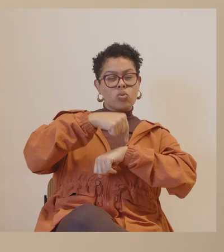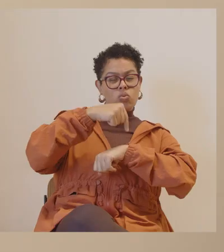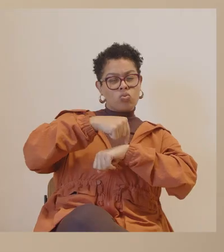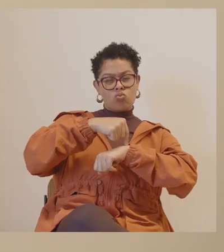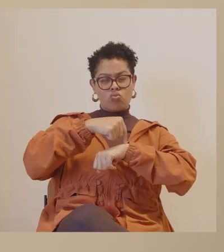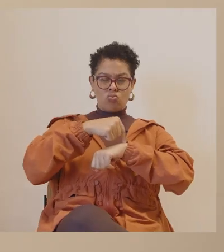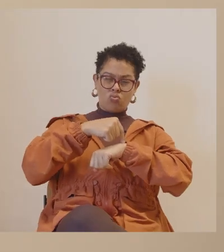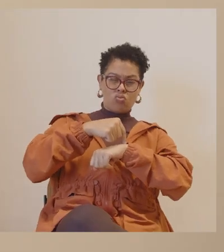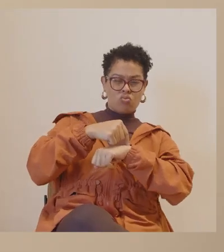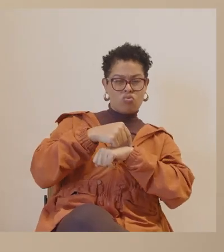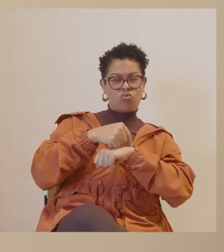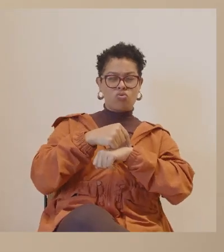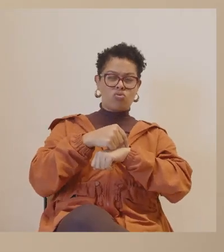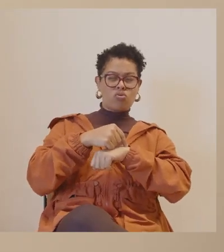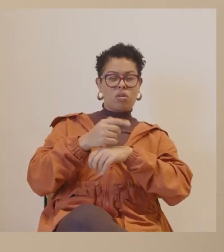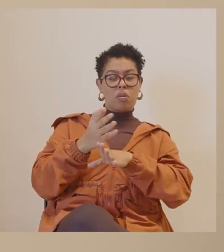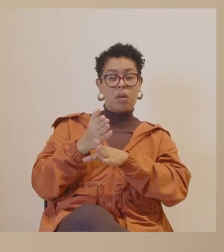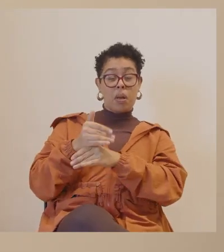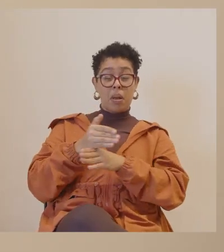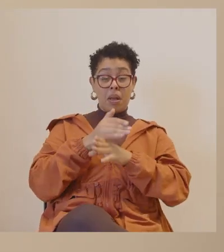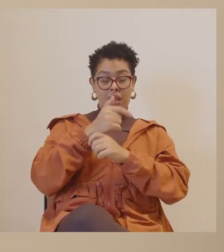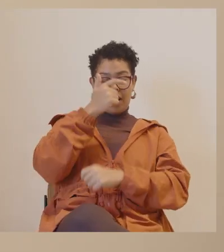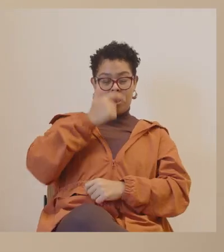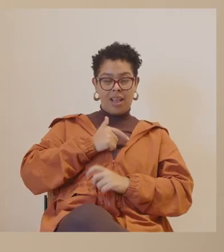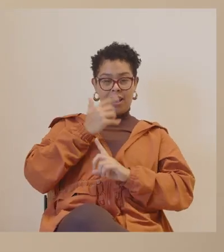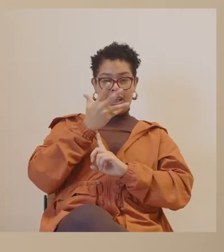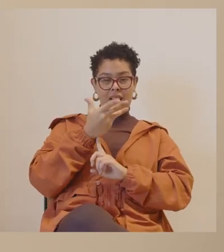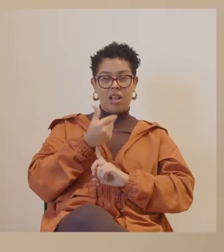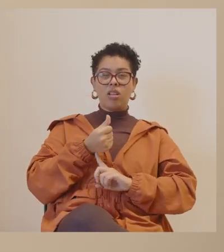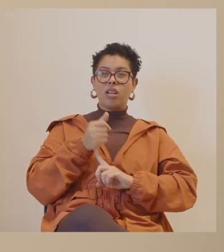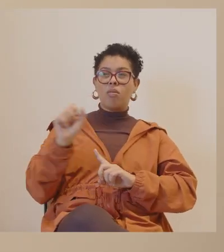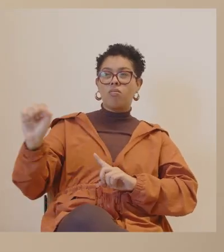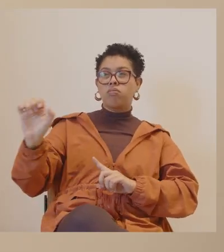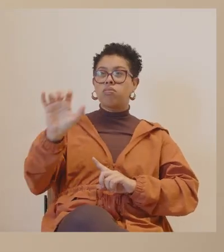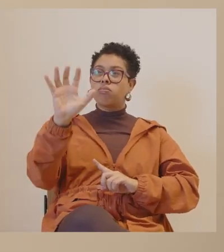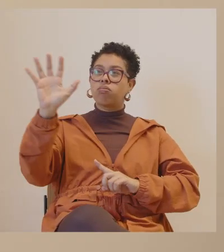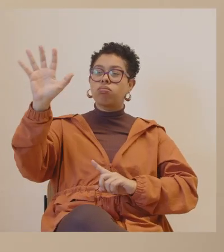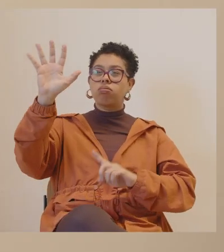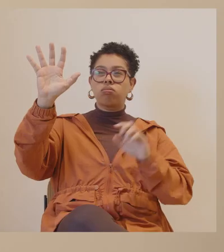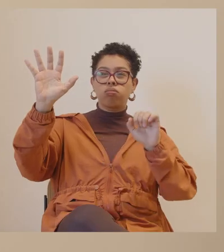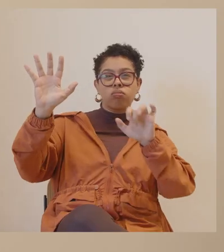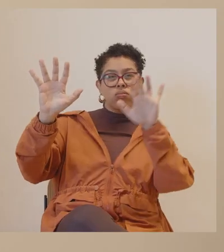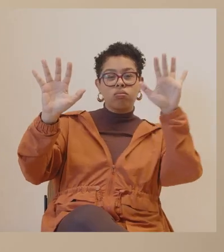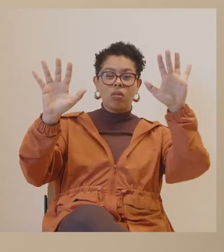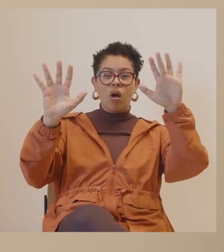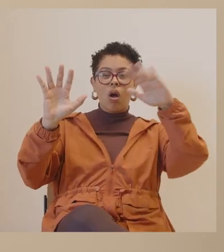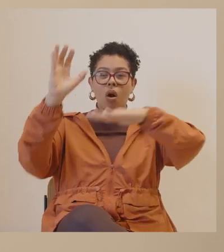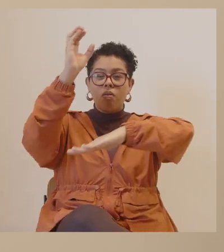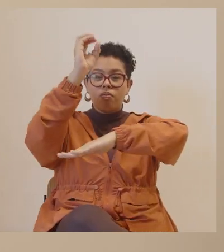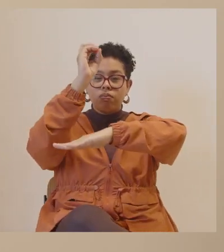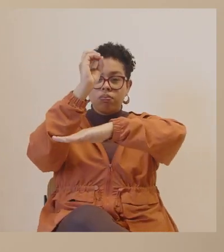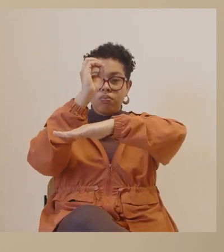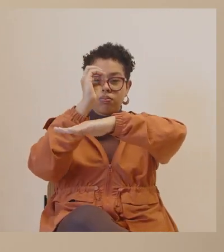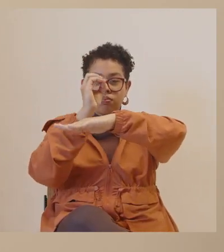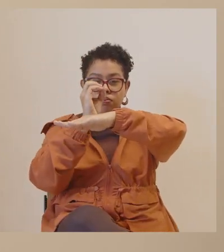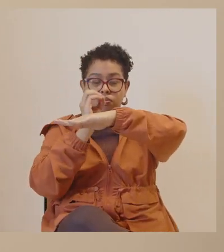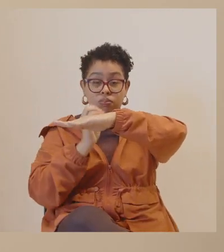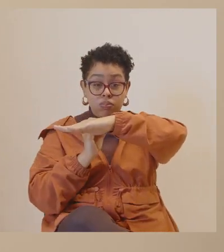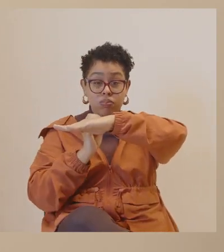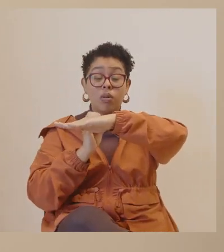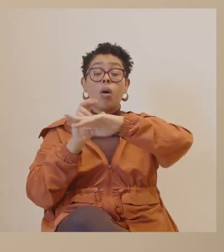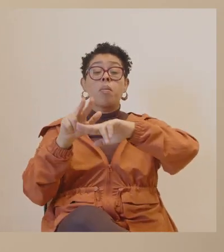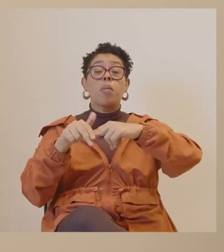a gente tem que lembrar que ele, na verdade, está vendo esses efeitos da bruma, né, do pôr do sol, de novo, por conta